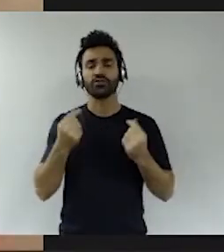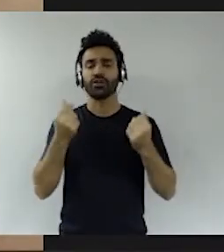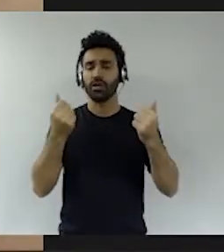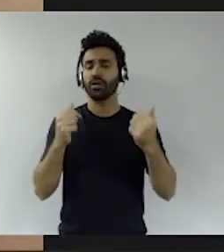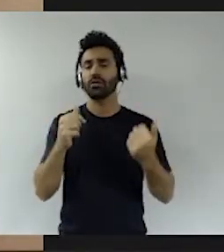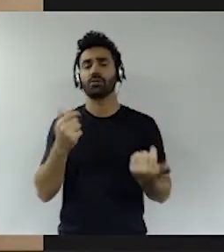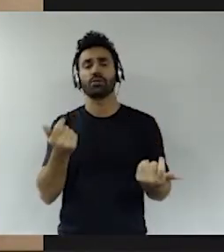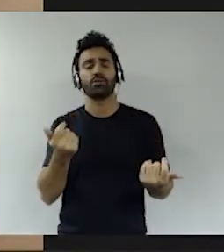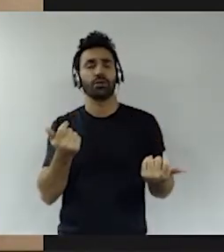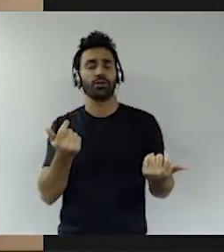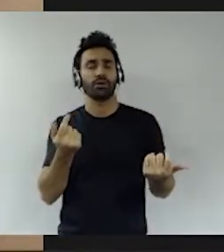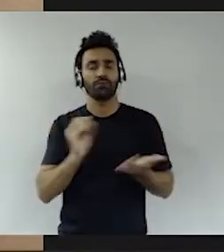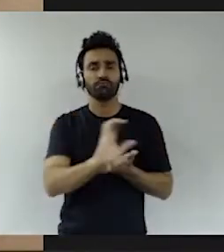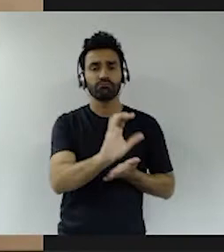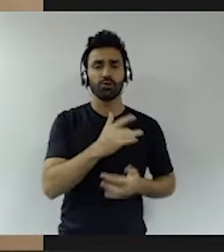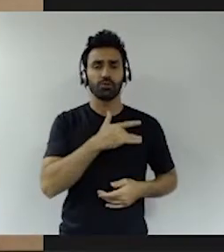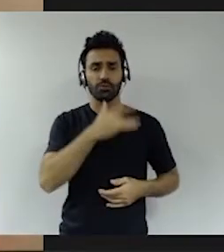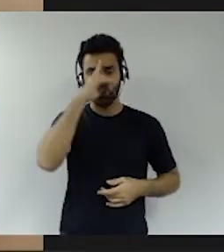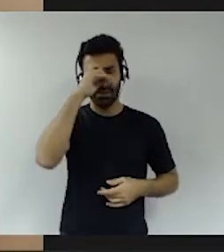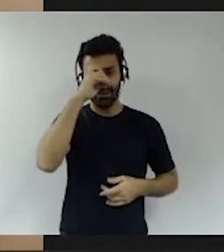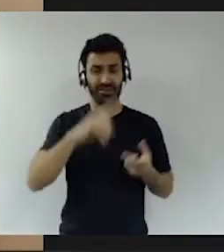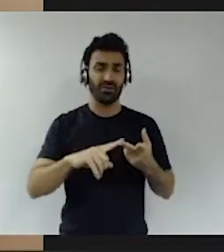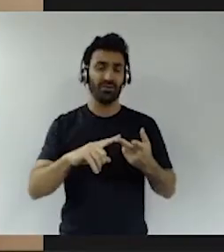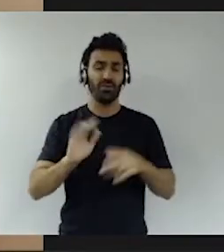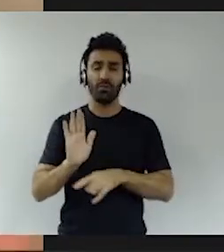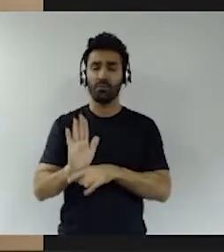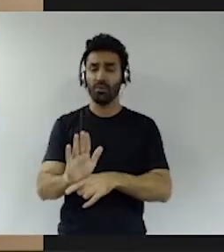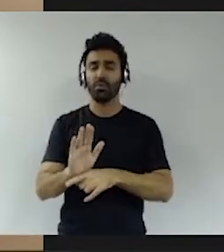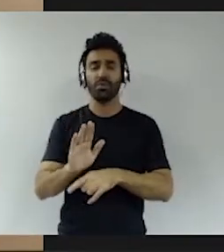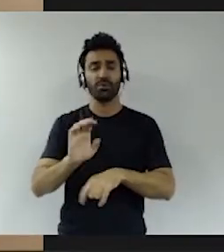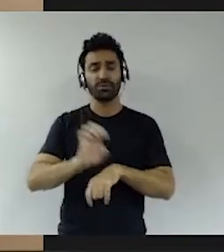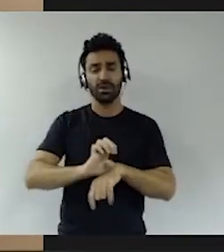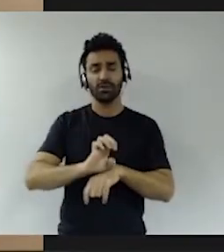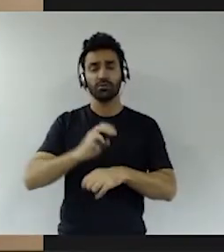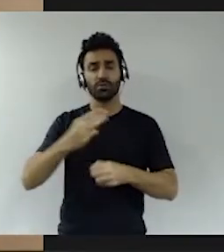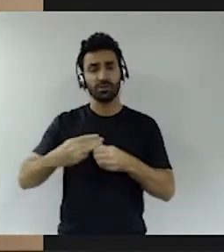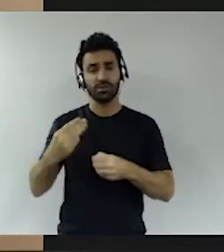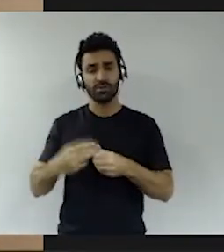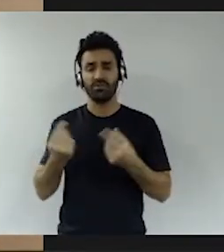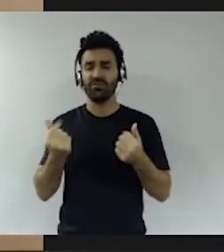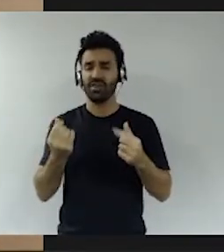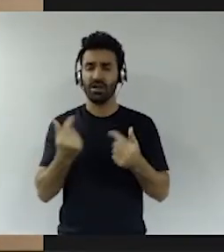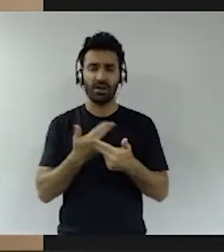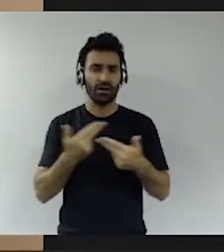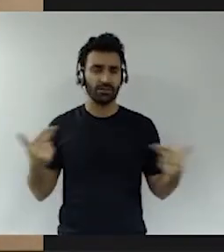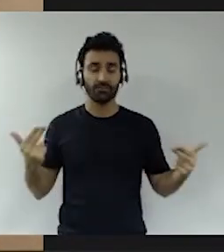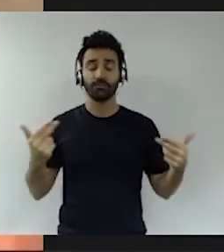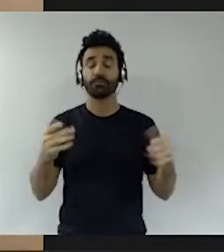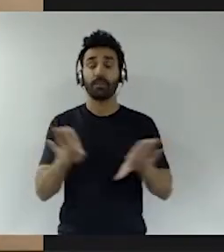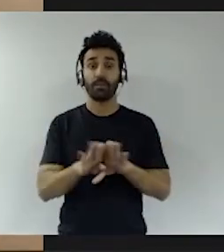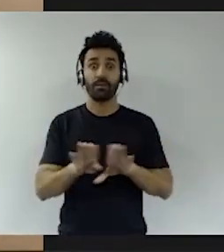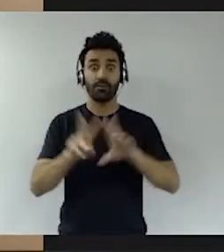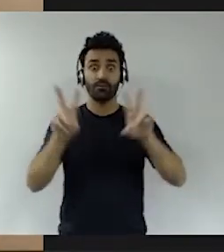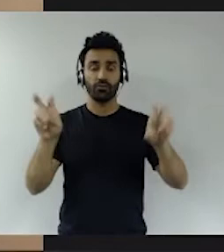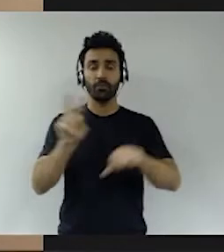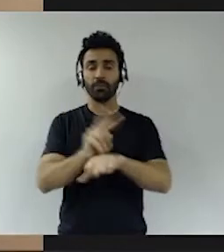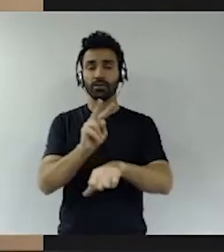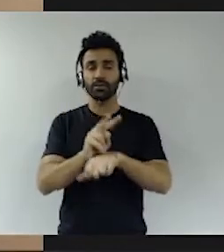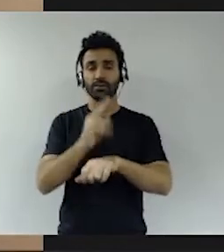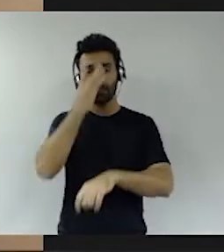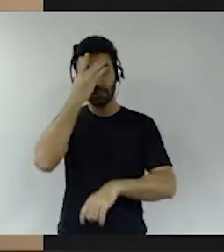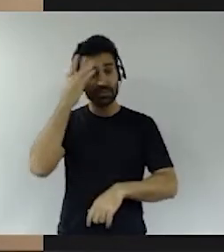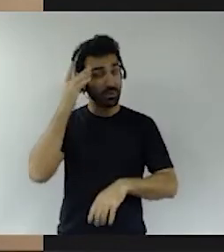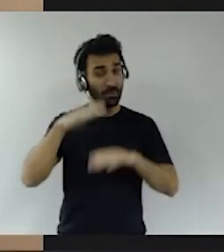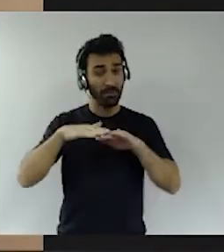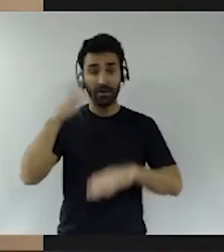para os hospitais, no que se refere ao auxílio aos estados e municípios, às finanças públicas, no que se refere à proteção daquele que é o